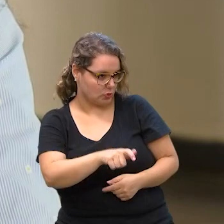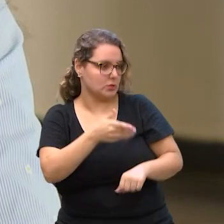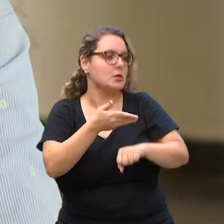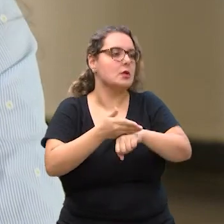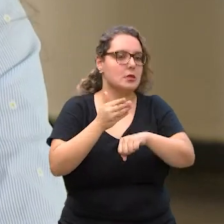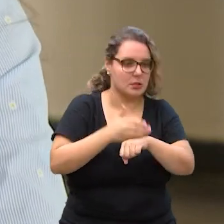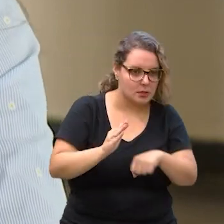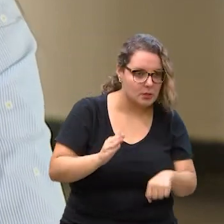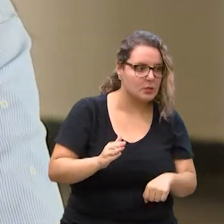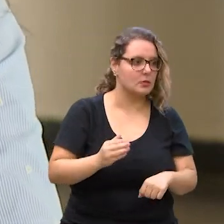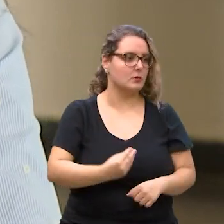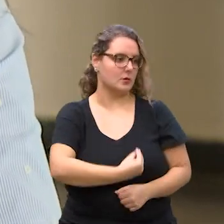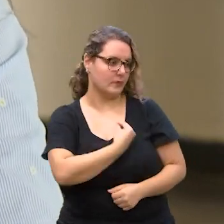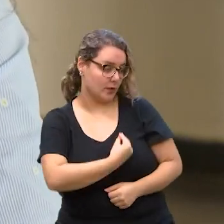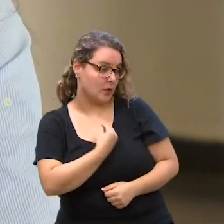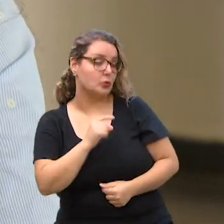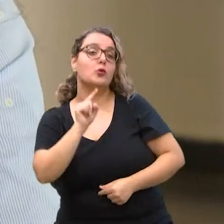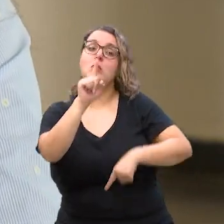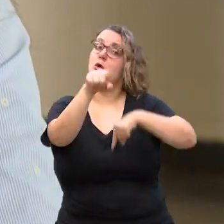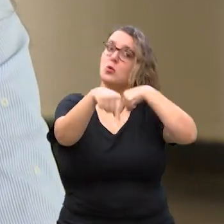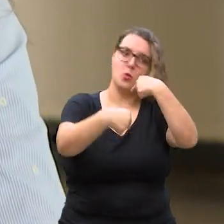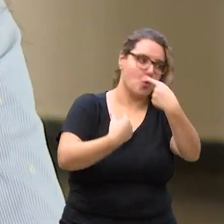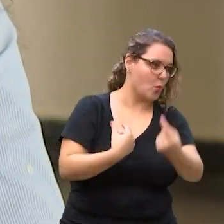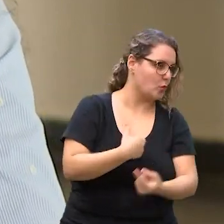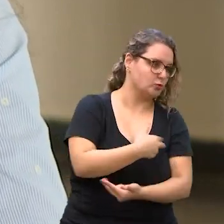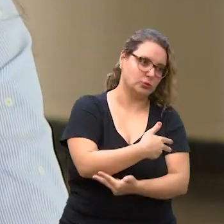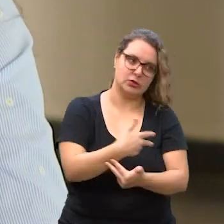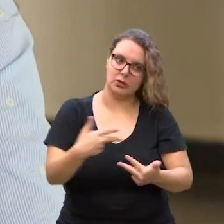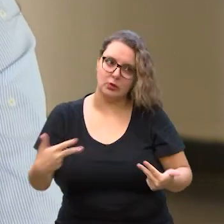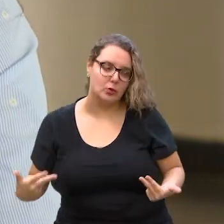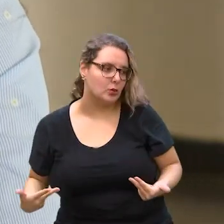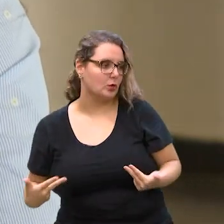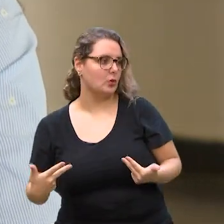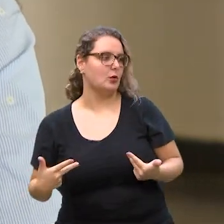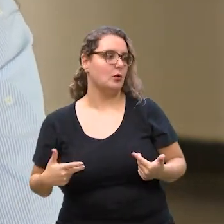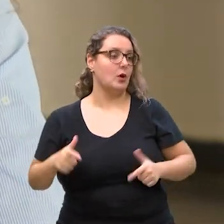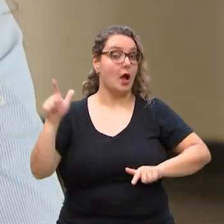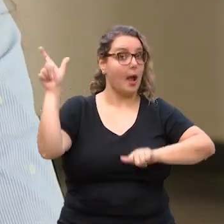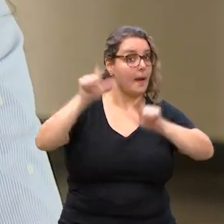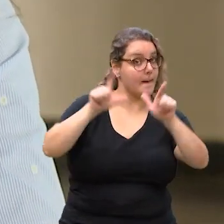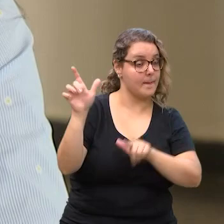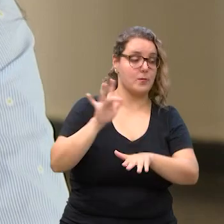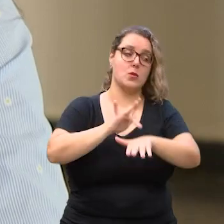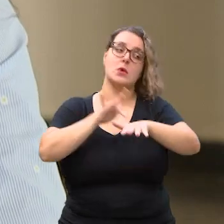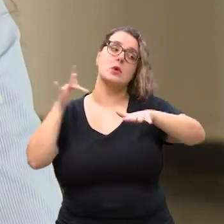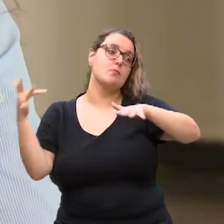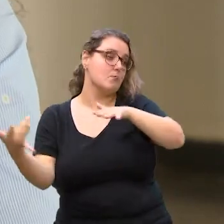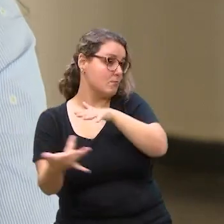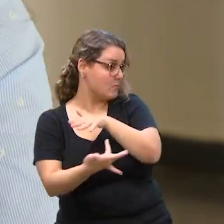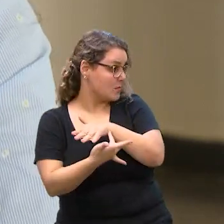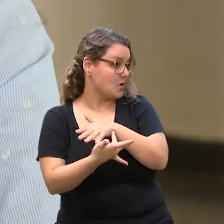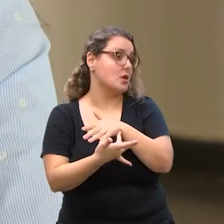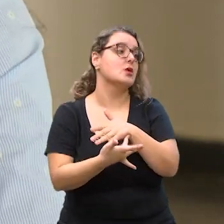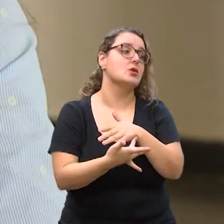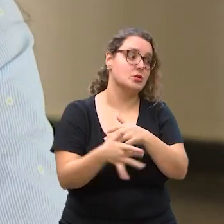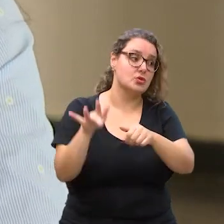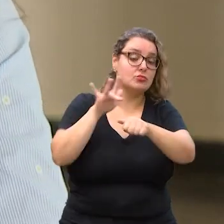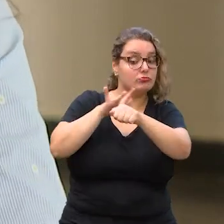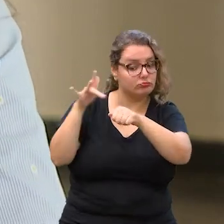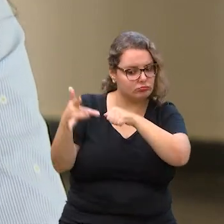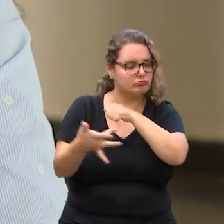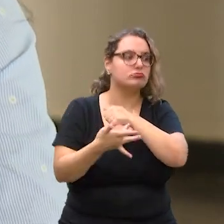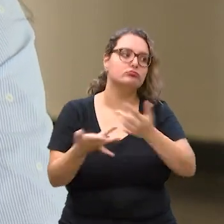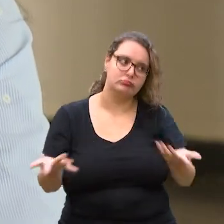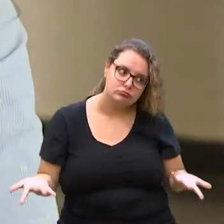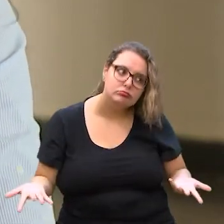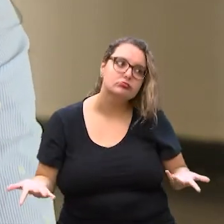pessoa está treinando, que essa pessoa está vivendo. Vem outros fatores como a presença da televisão, da mídia, isso o atleta tem que aprender a